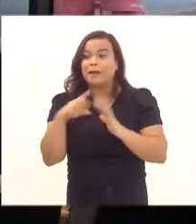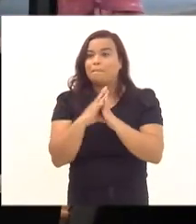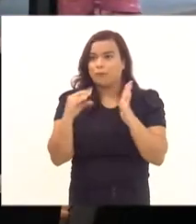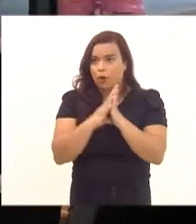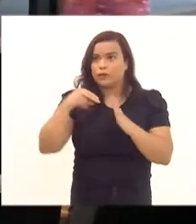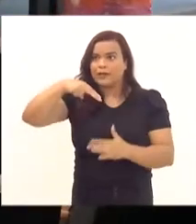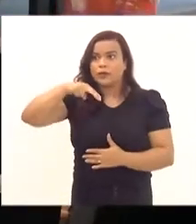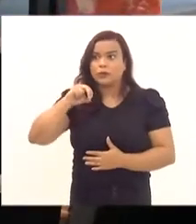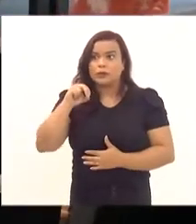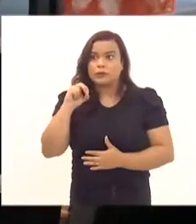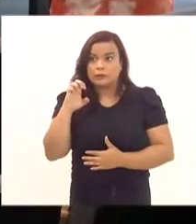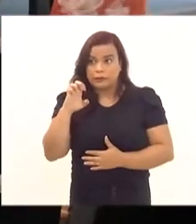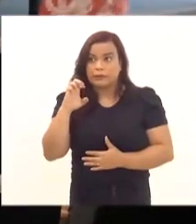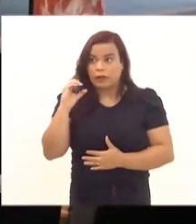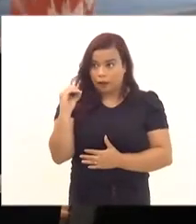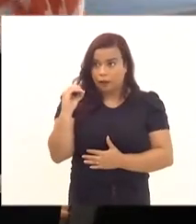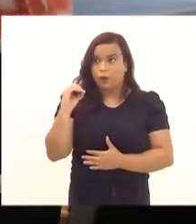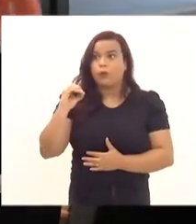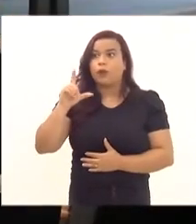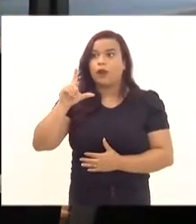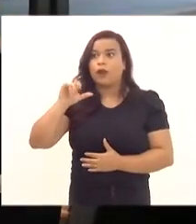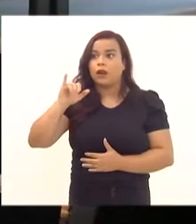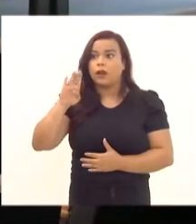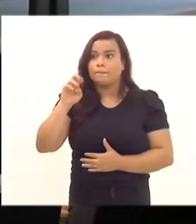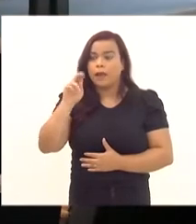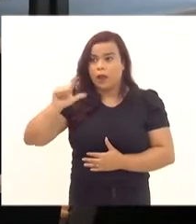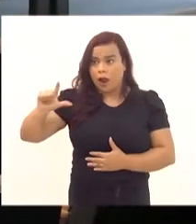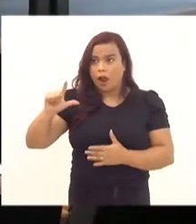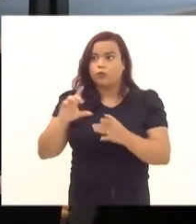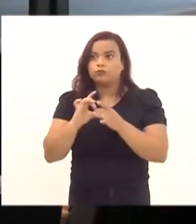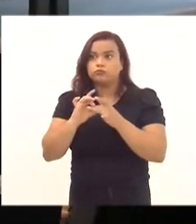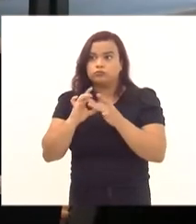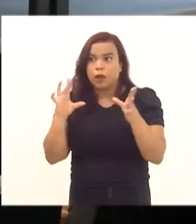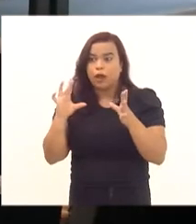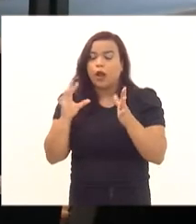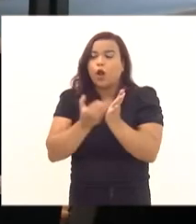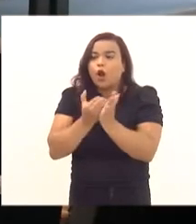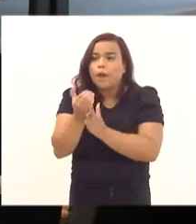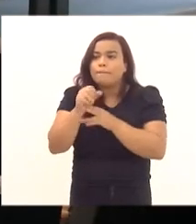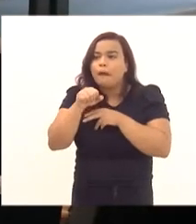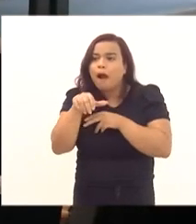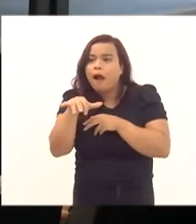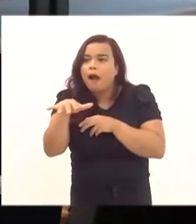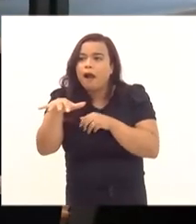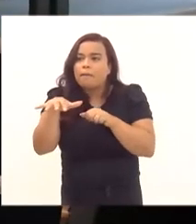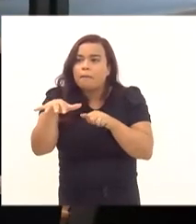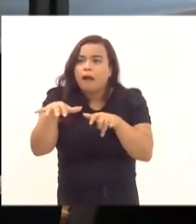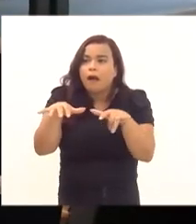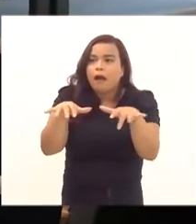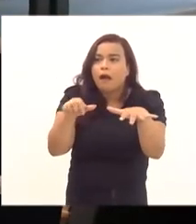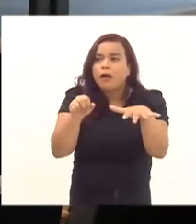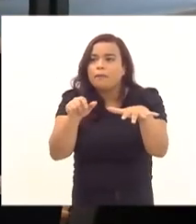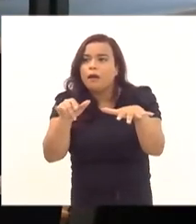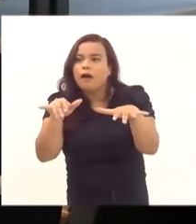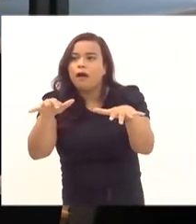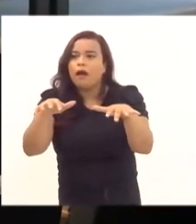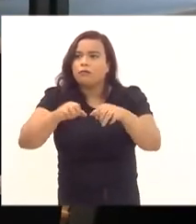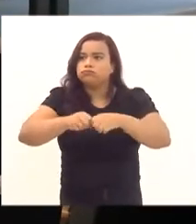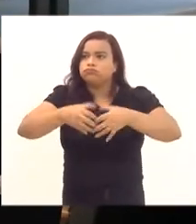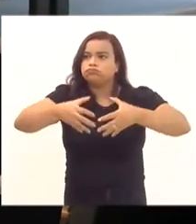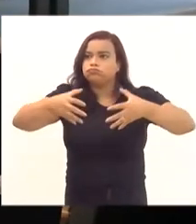neoliberal começou a se assenhorar das sociedades né E que você tinha um discurso e torno